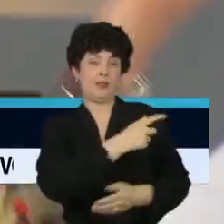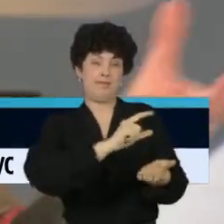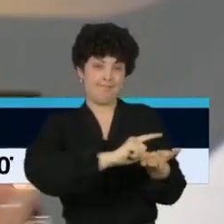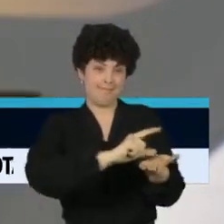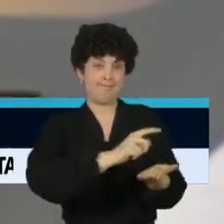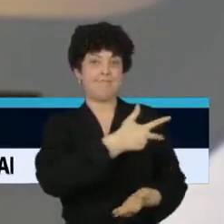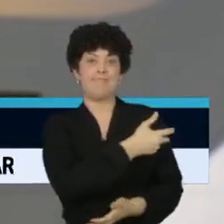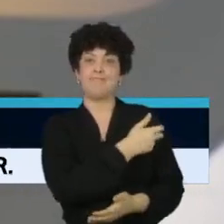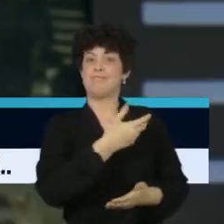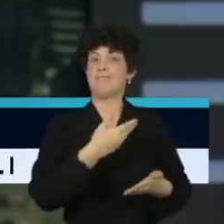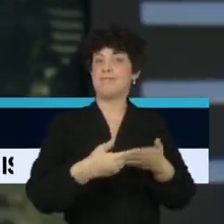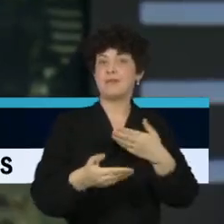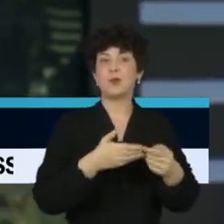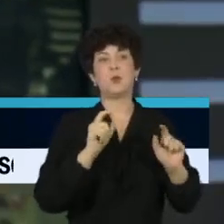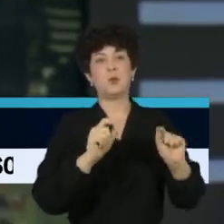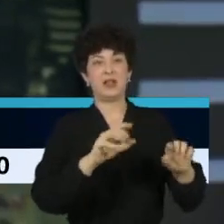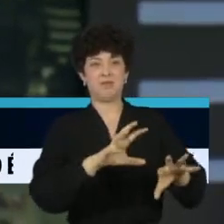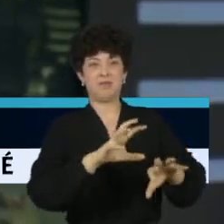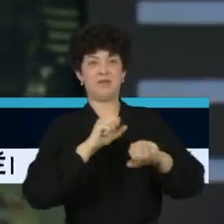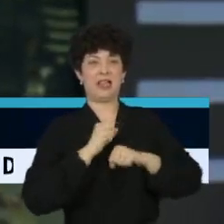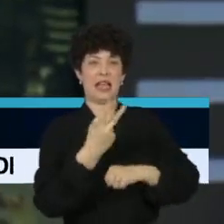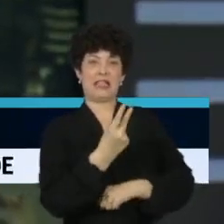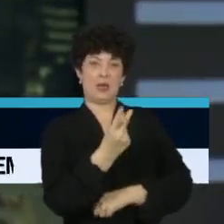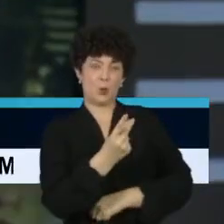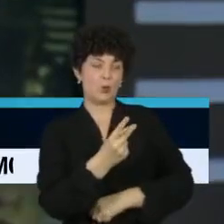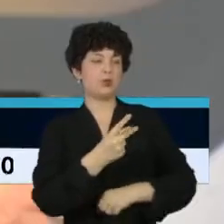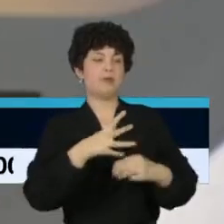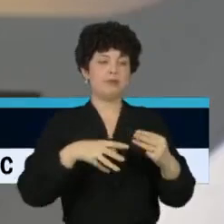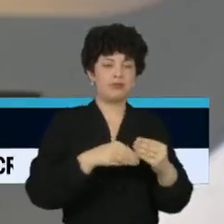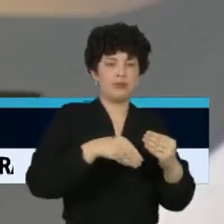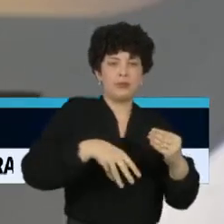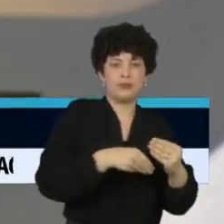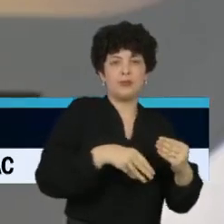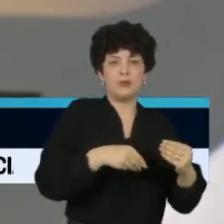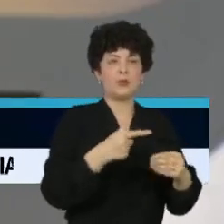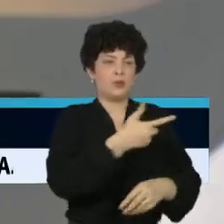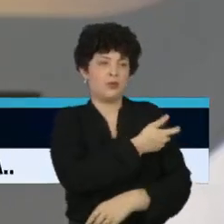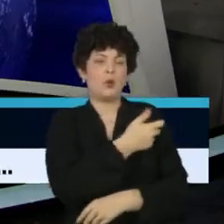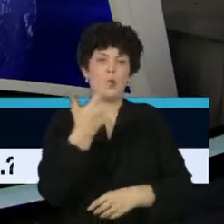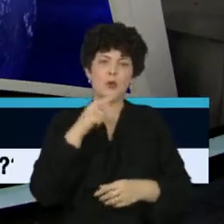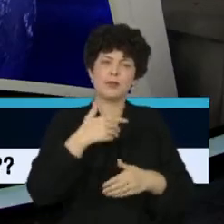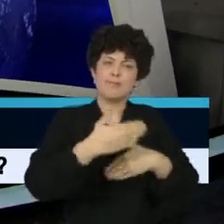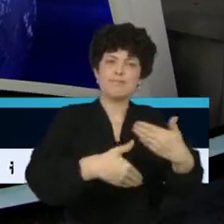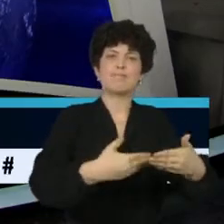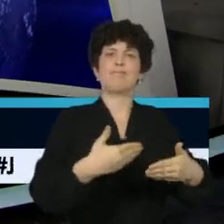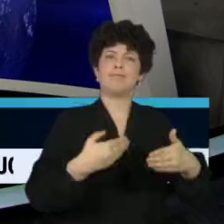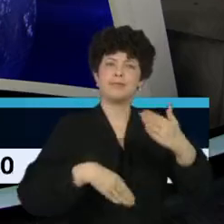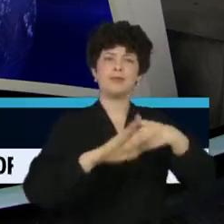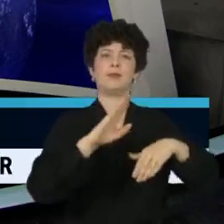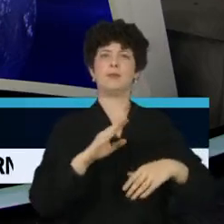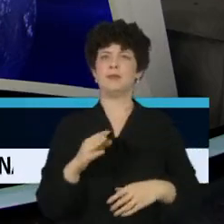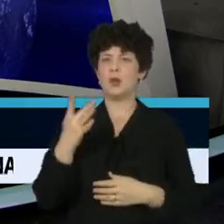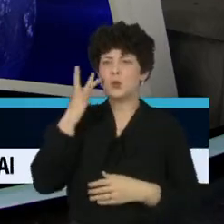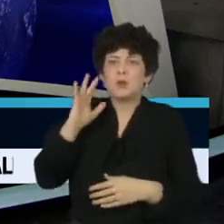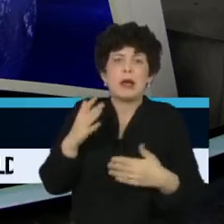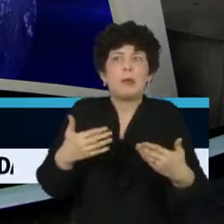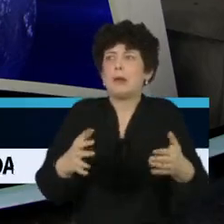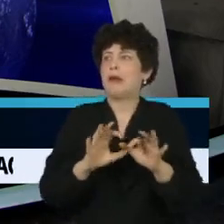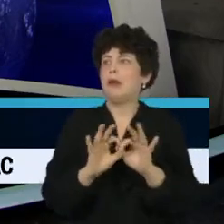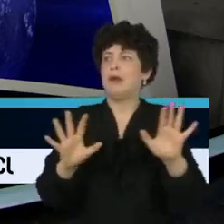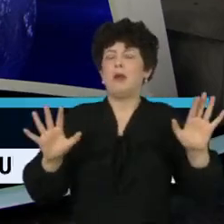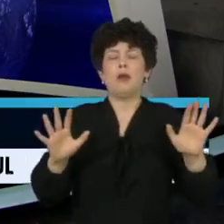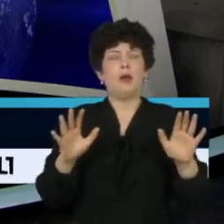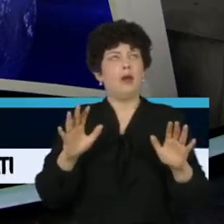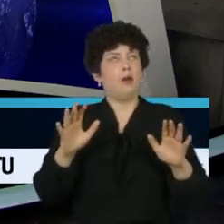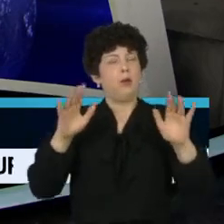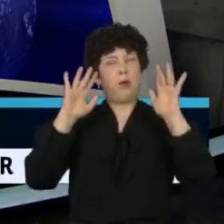importância, seja quem já está recebendo o segundo reforço, para a gente poder enfrentar tudo isso. E pelo jeito a gente ainda não sabe quando a gente vai se livrar desse